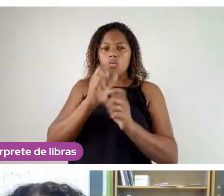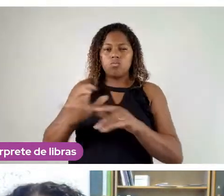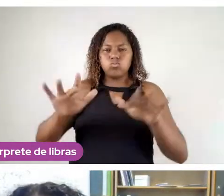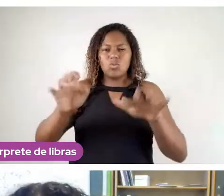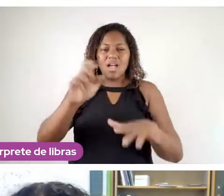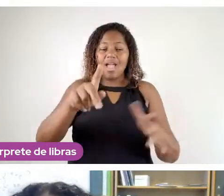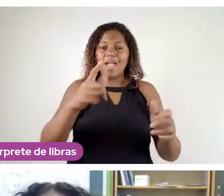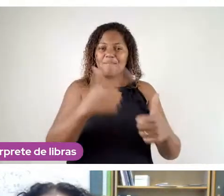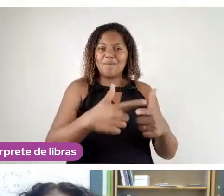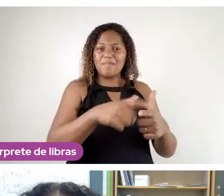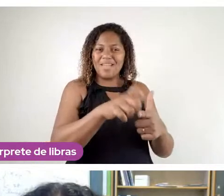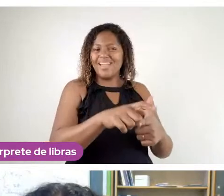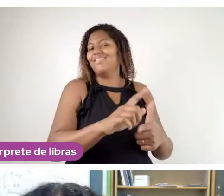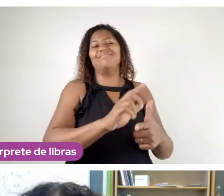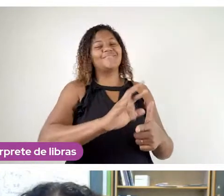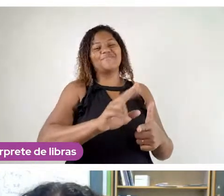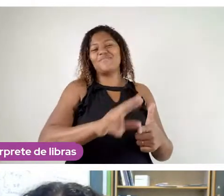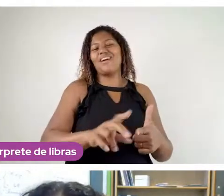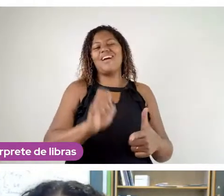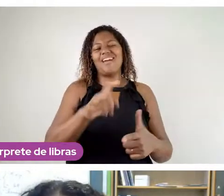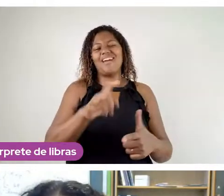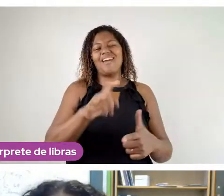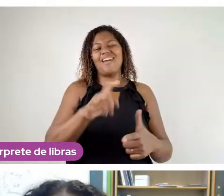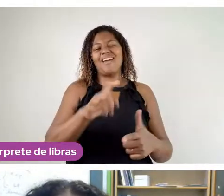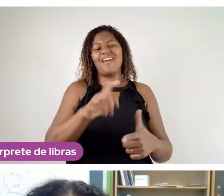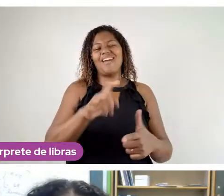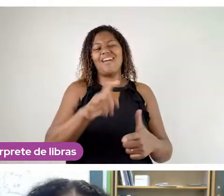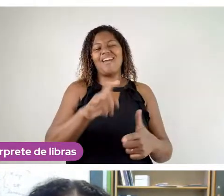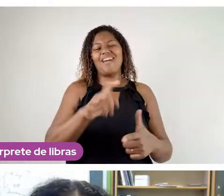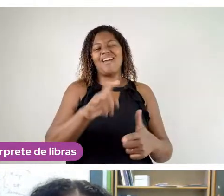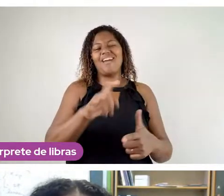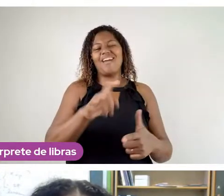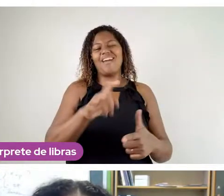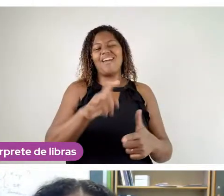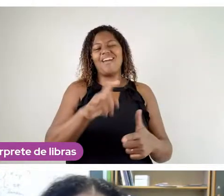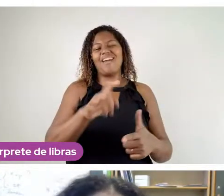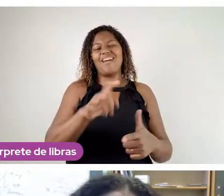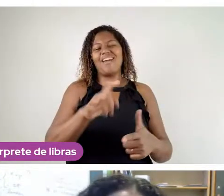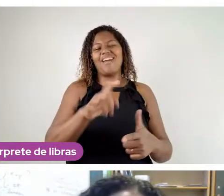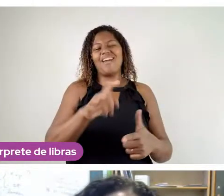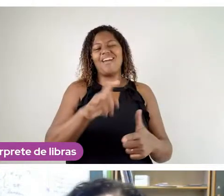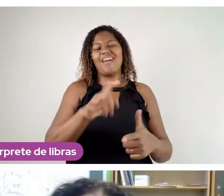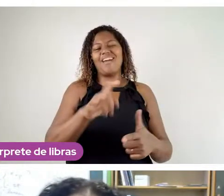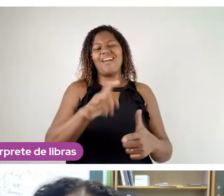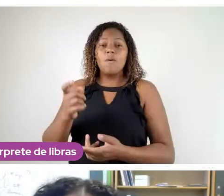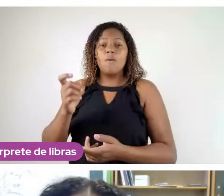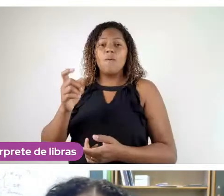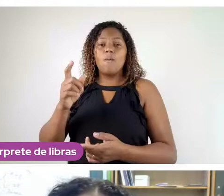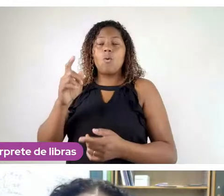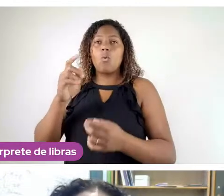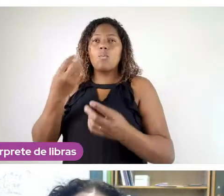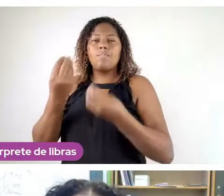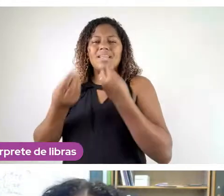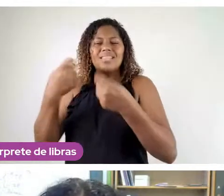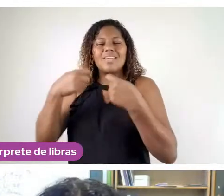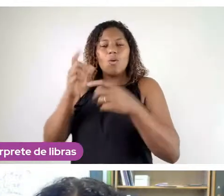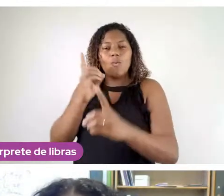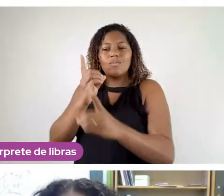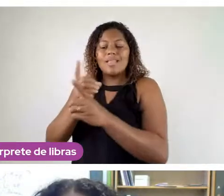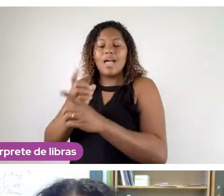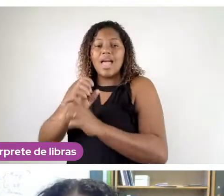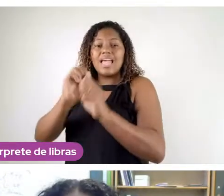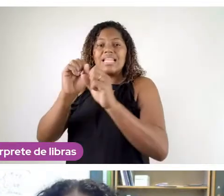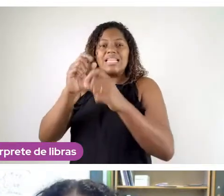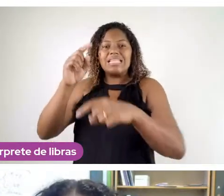a solução. Quanto a gente tem dentro dessa biodiversidade, quantos serviços ecossistêmicos esconde